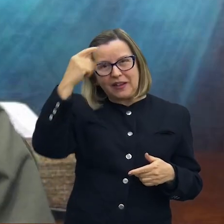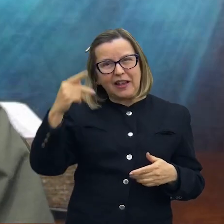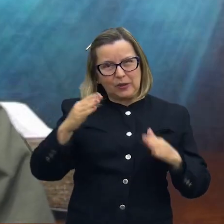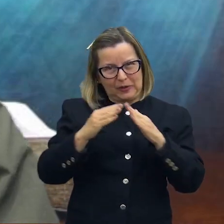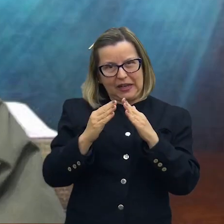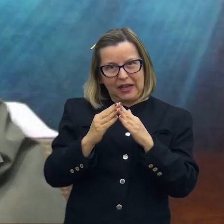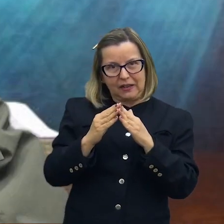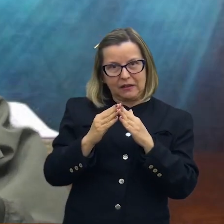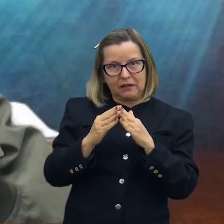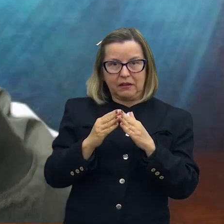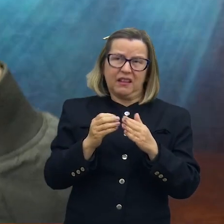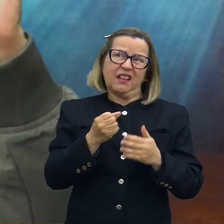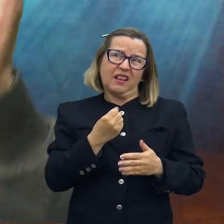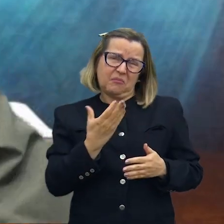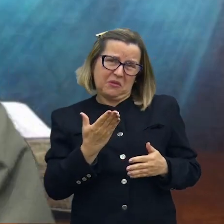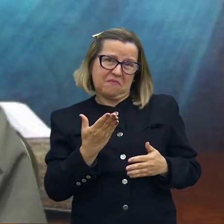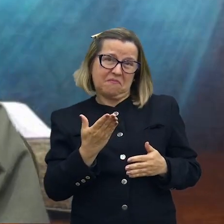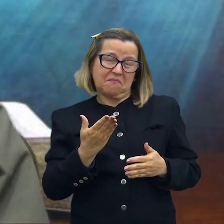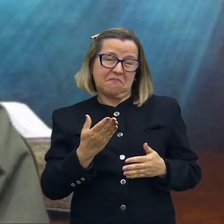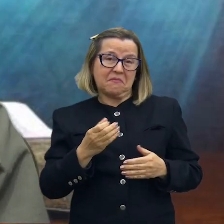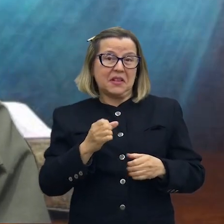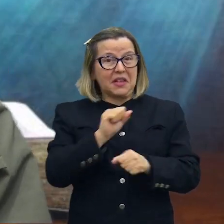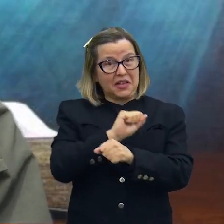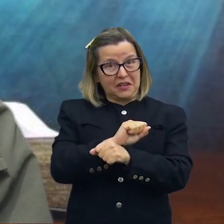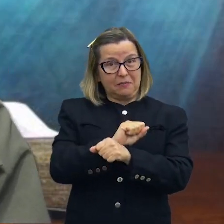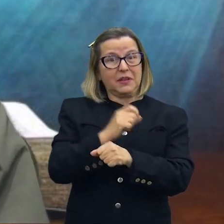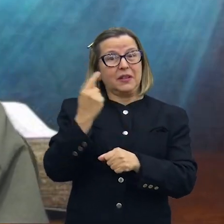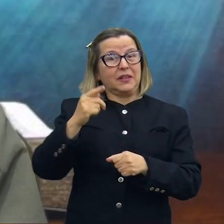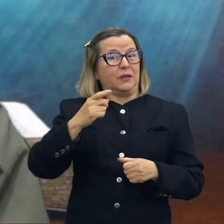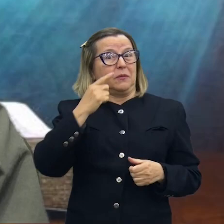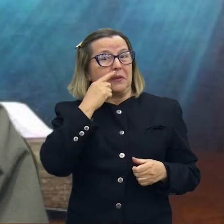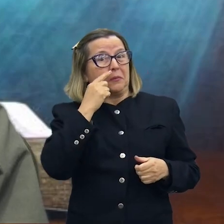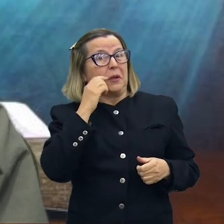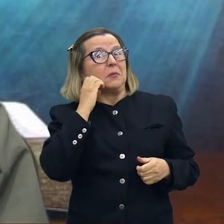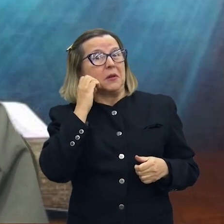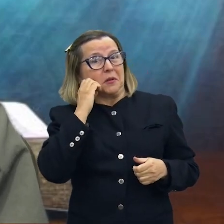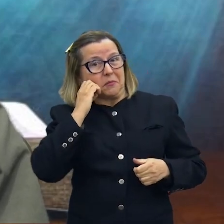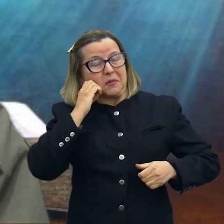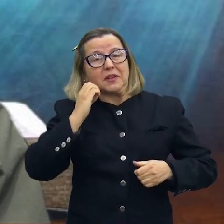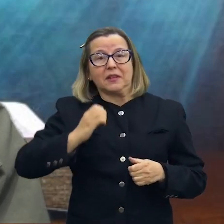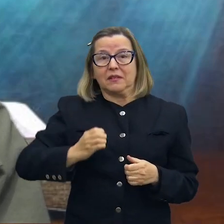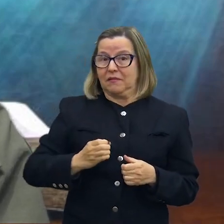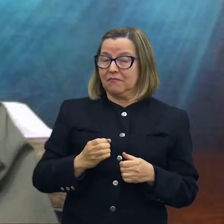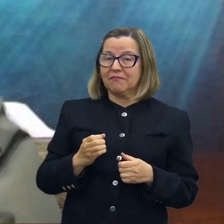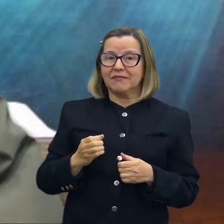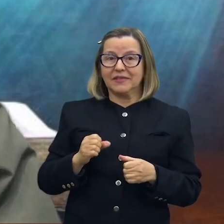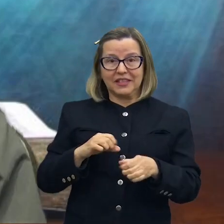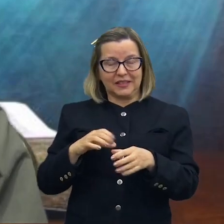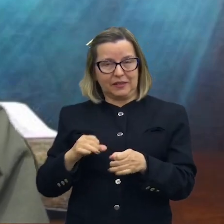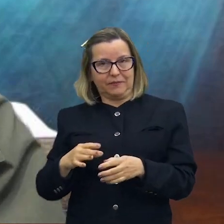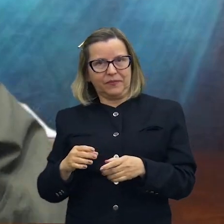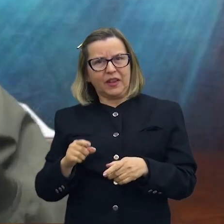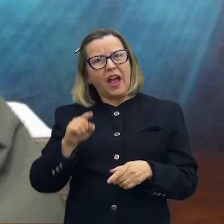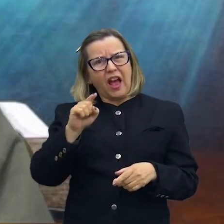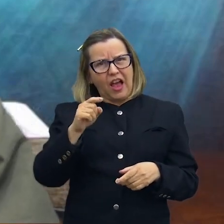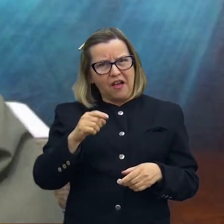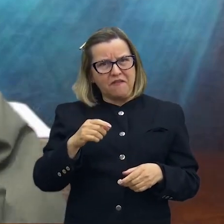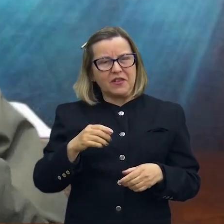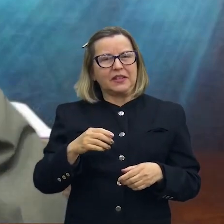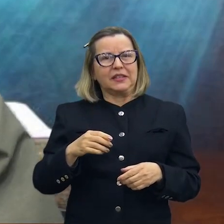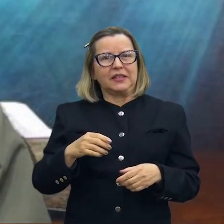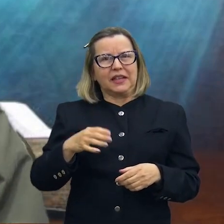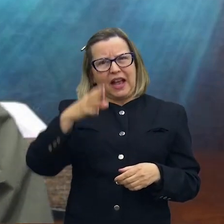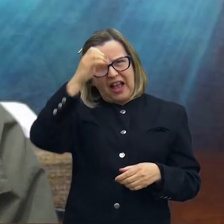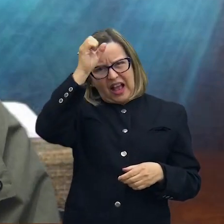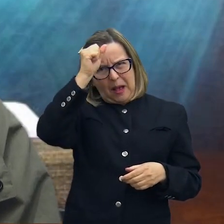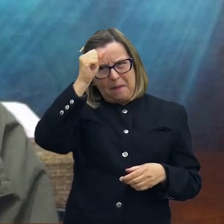na sua casa? Ah, que bom, tomara que o seu pai e sua mãe sejam equilibrados, mas geralmente não acontece isso. Você aprende dentro da igreja? Não. Tem